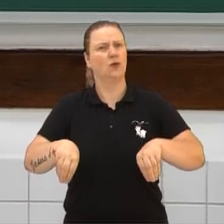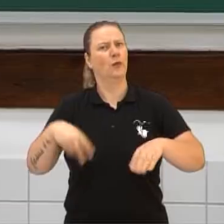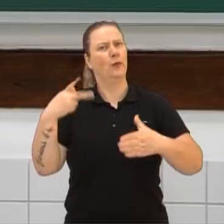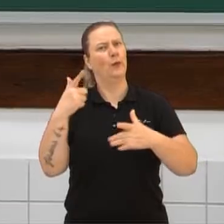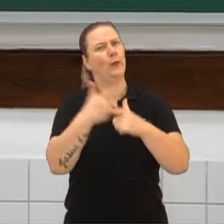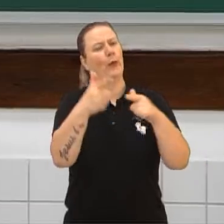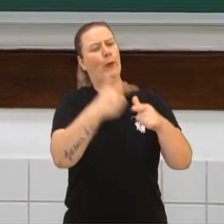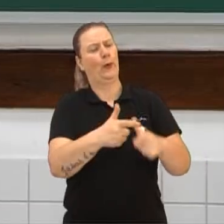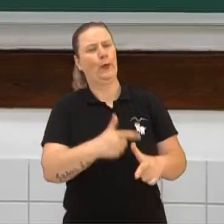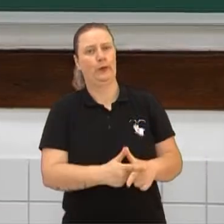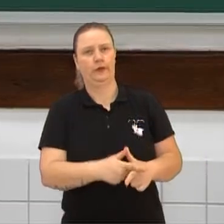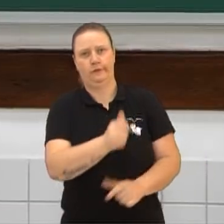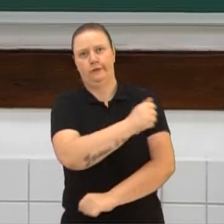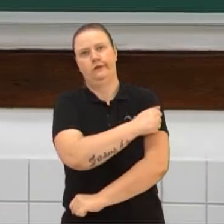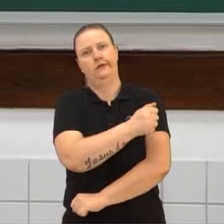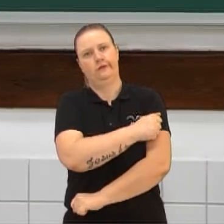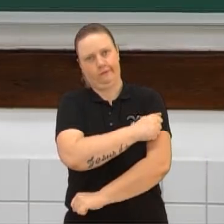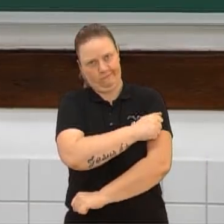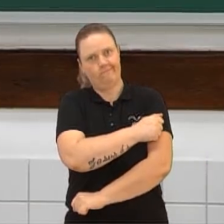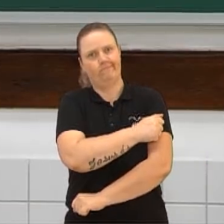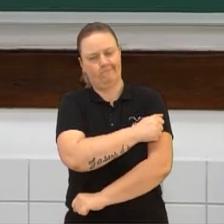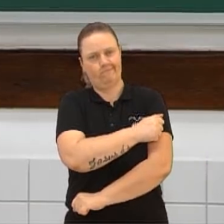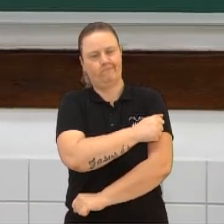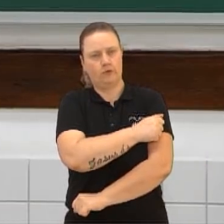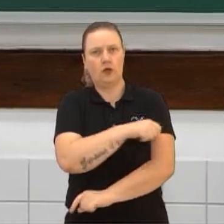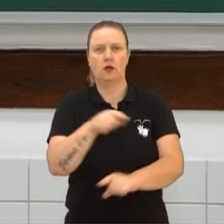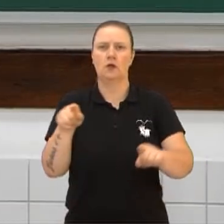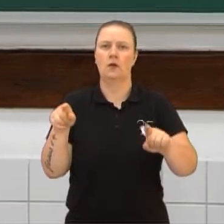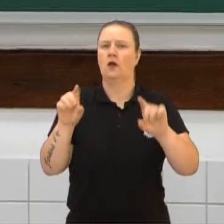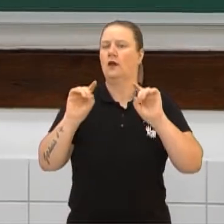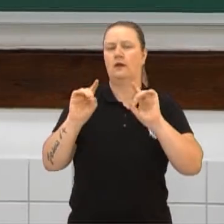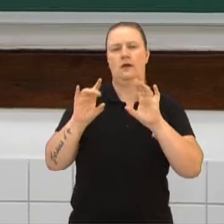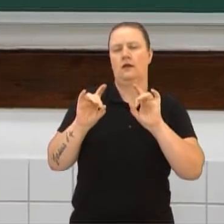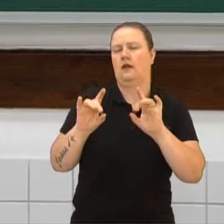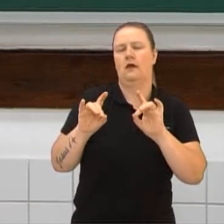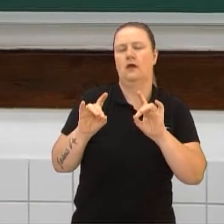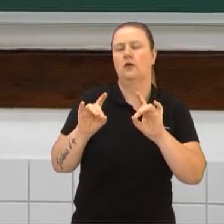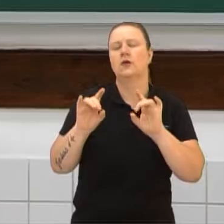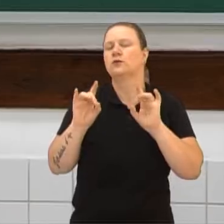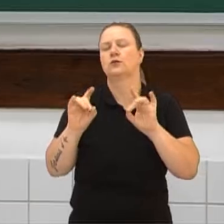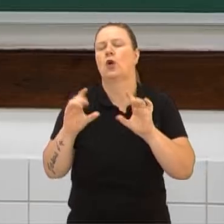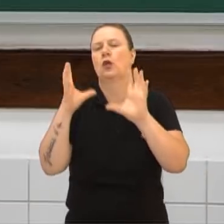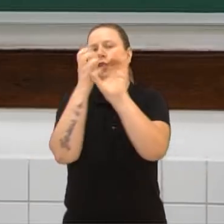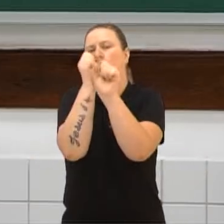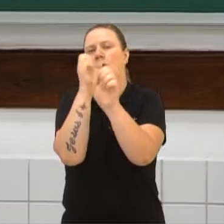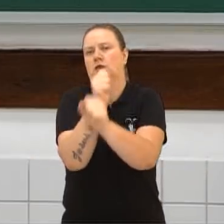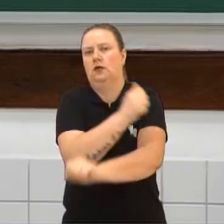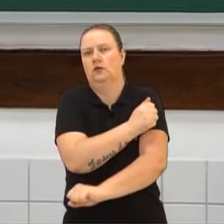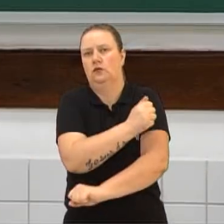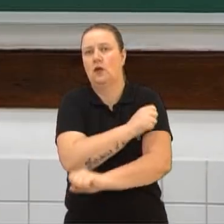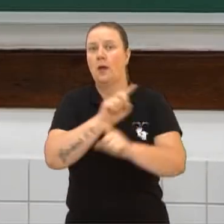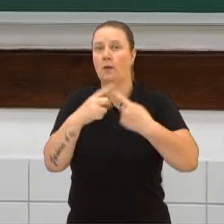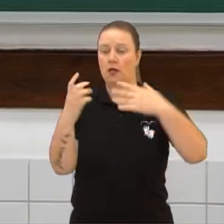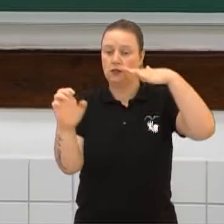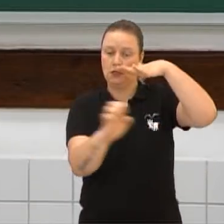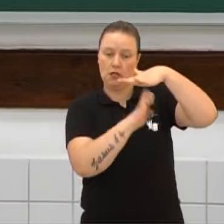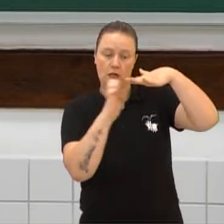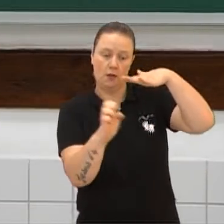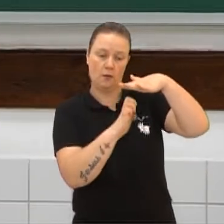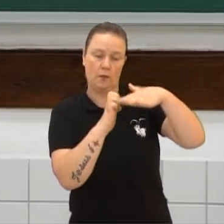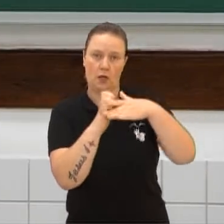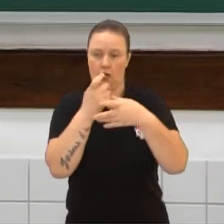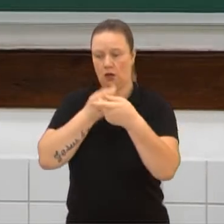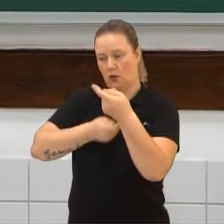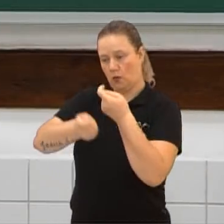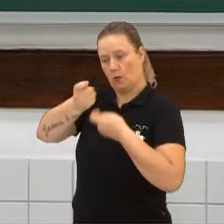muito o resultado final, tá bom? Isso não só, claro, em relação às notas, né? Em relação aí a empresas, dados financeiros, isso